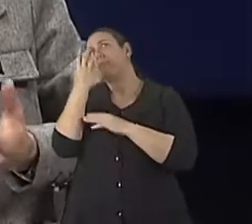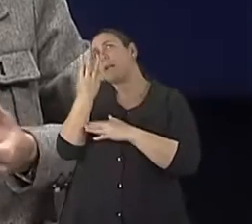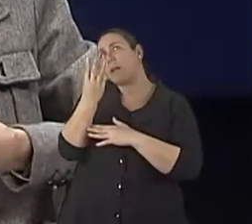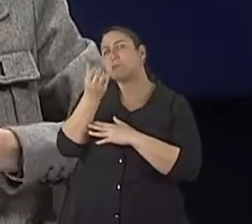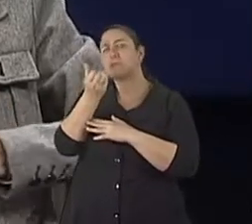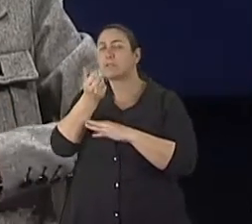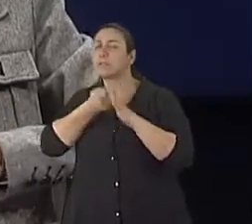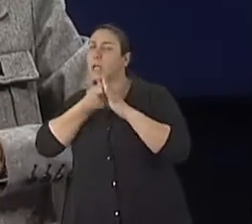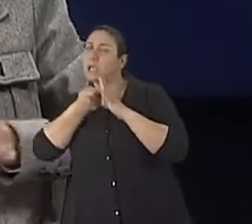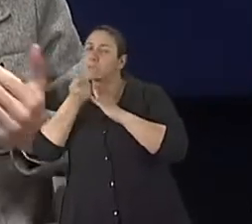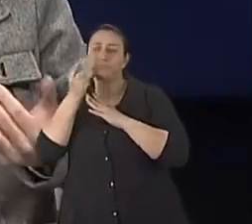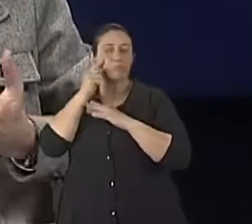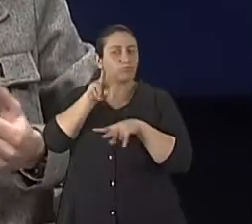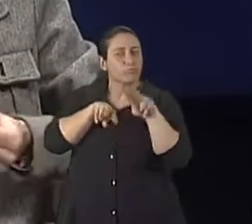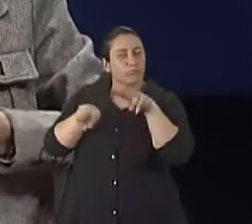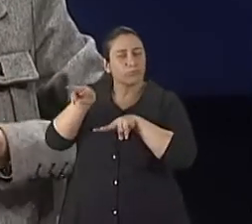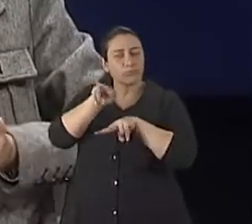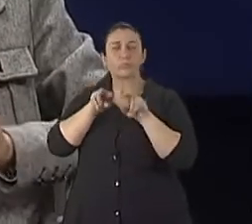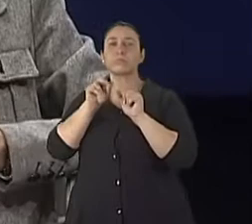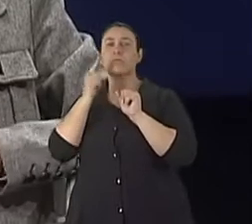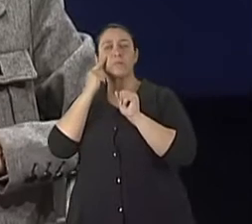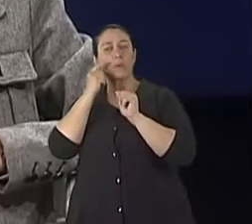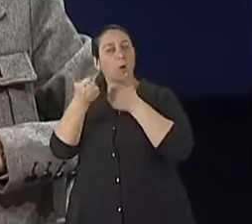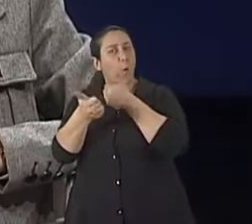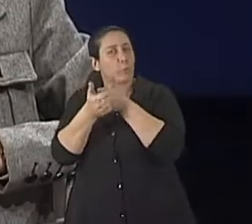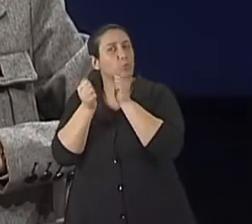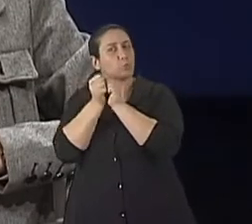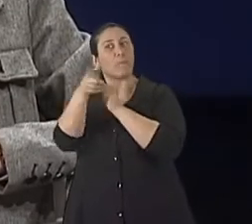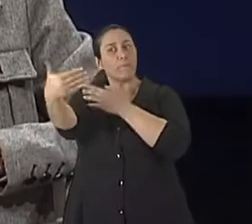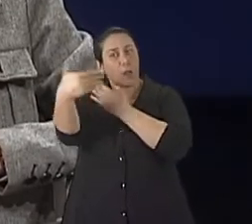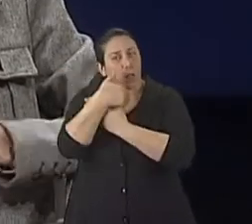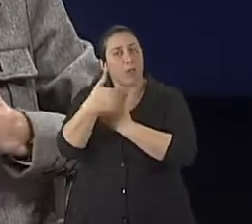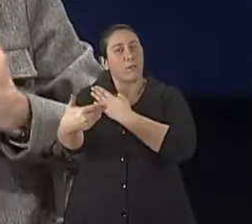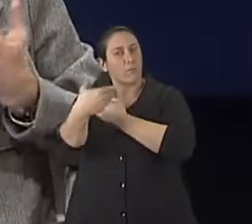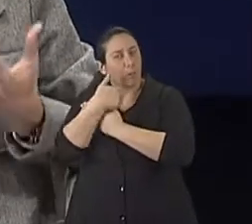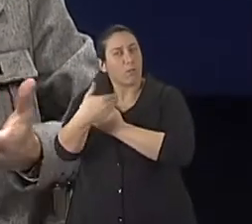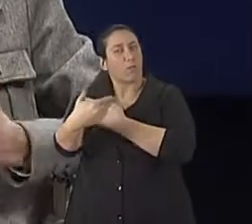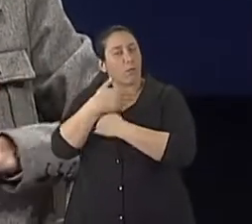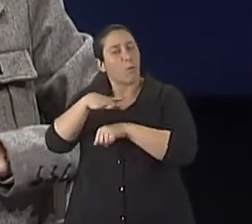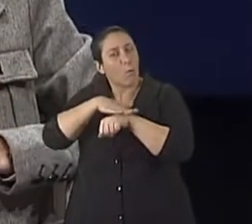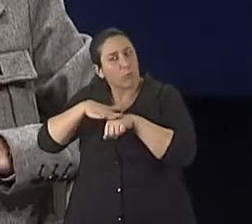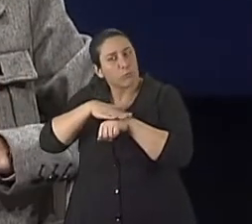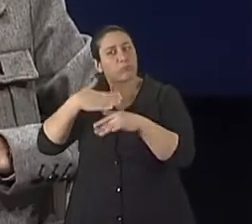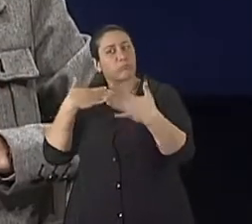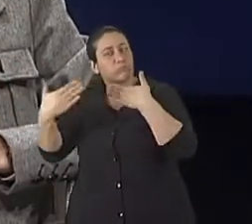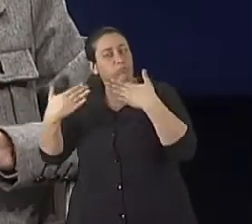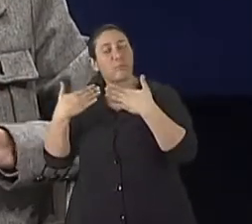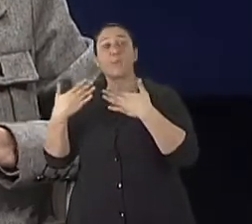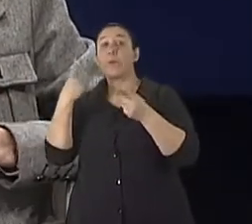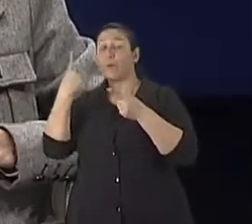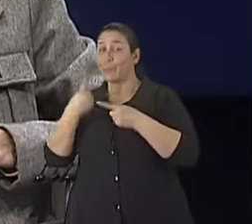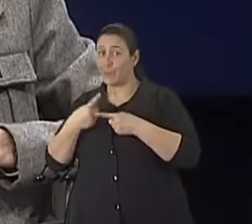faz um acompanhamento mais digamos mais de perto com o paciente vem se isso não se tem o resultado você